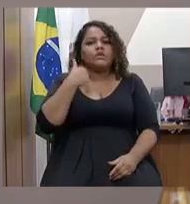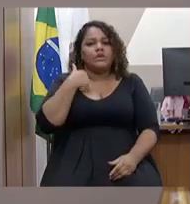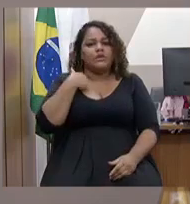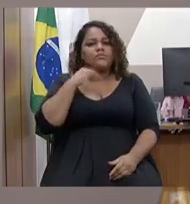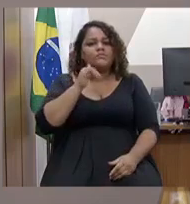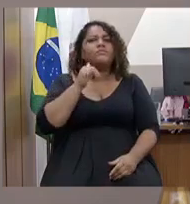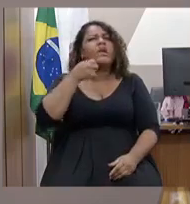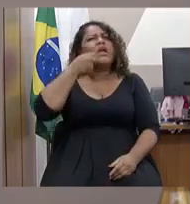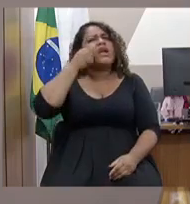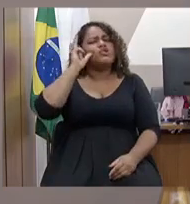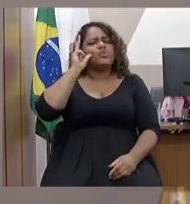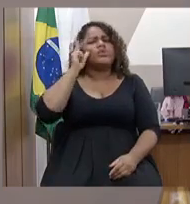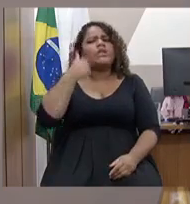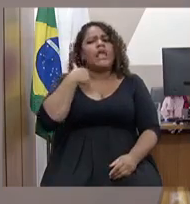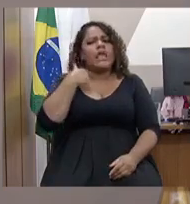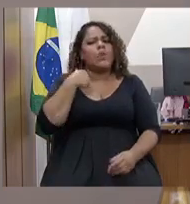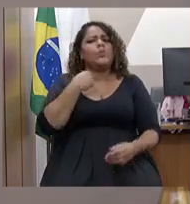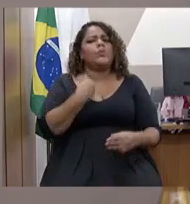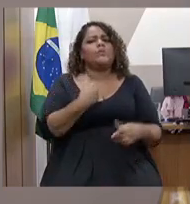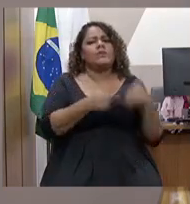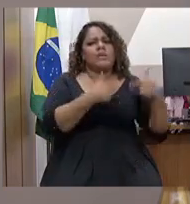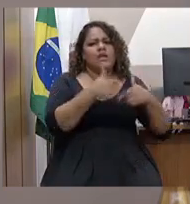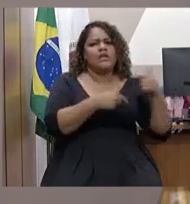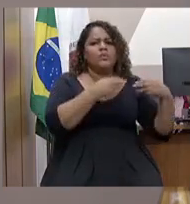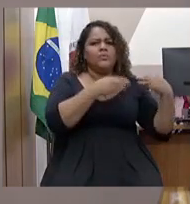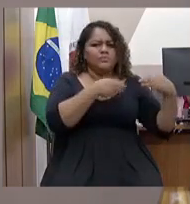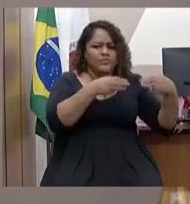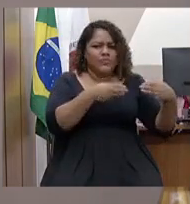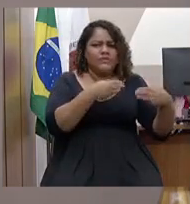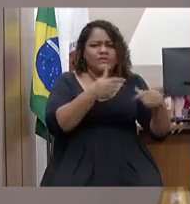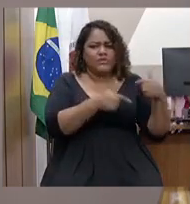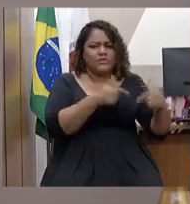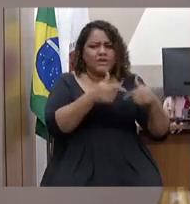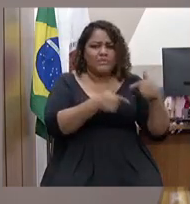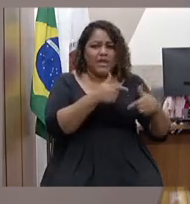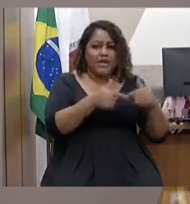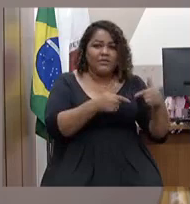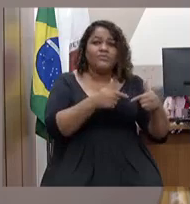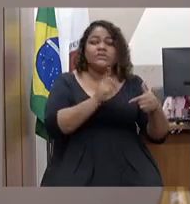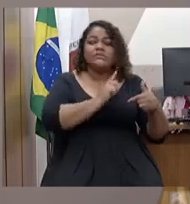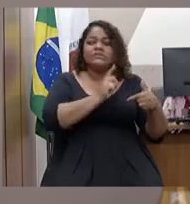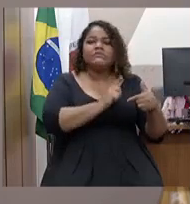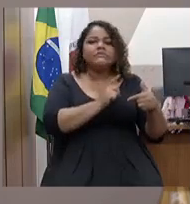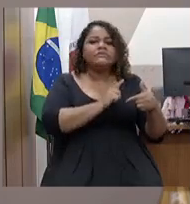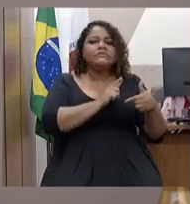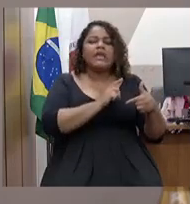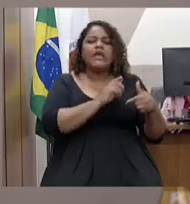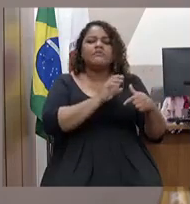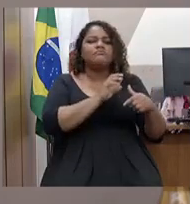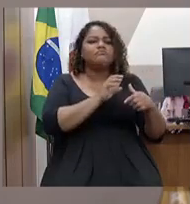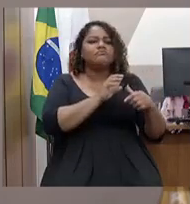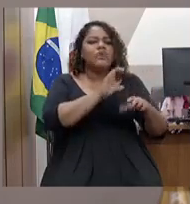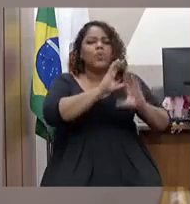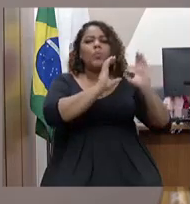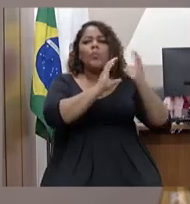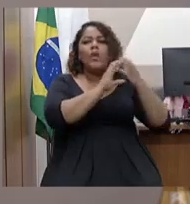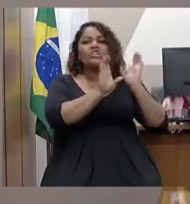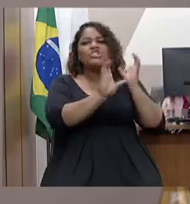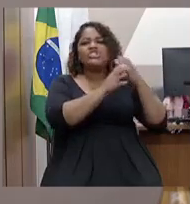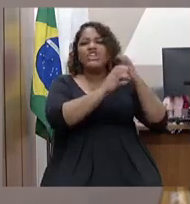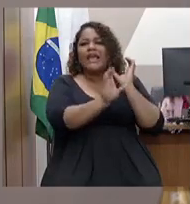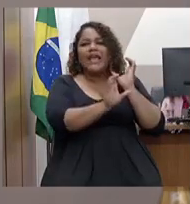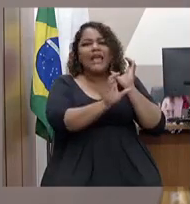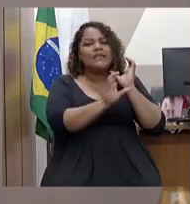no Ministério do Trabalho e houve é uma engenharia sensacional né uma engenharia maravilhosa por parte da elite brasileira